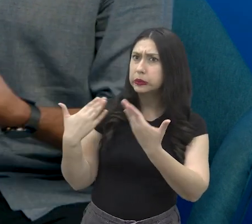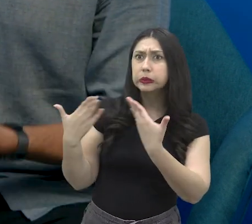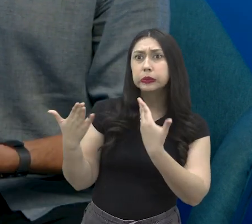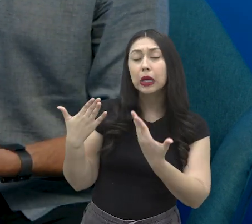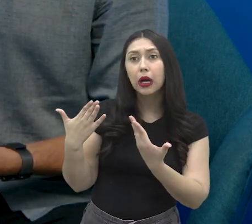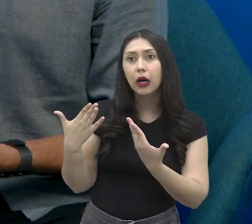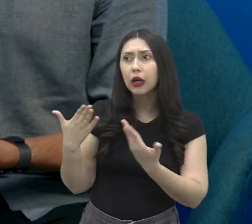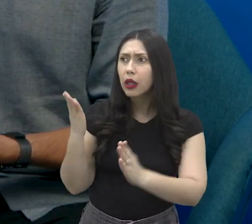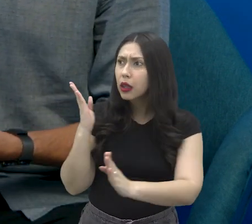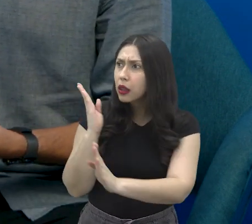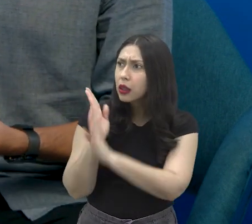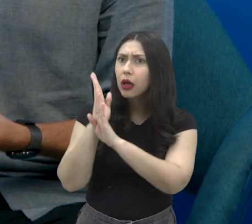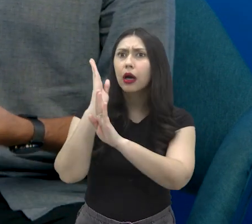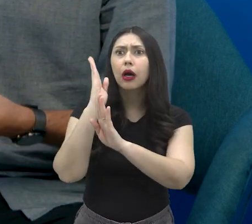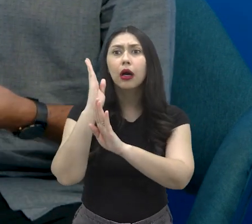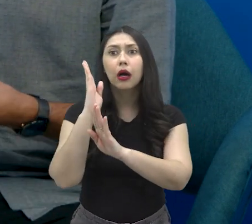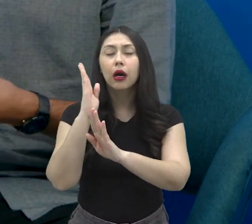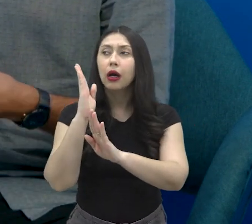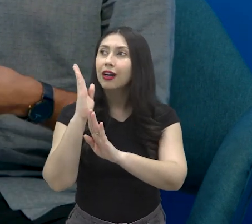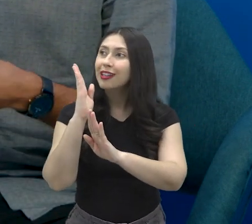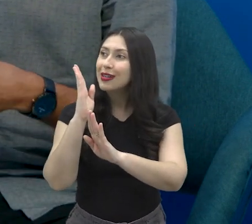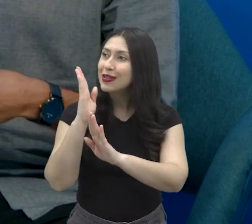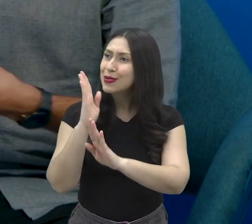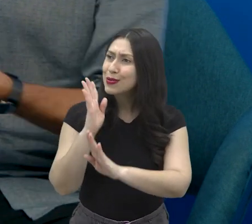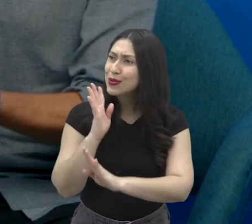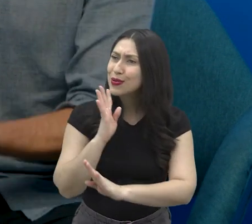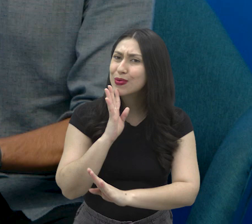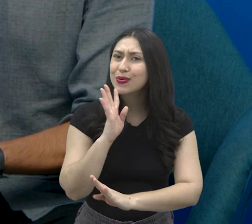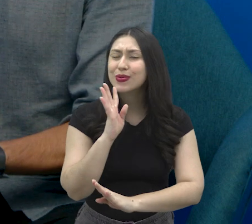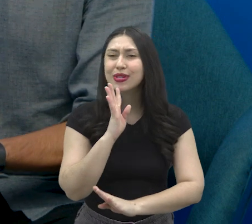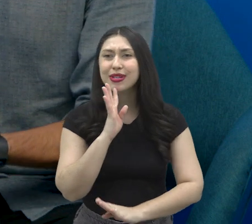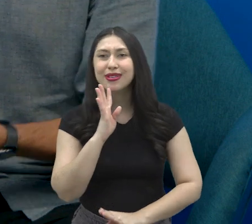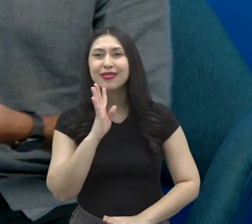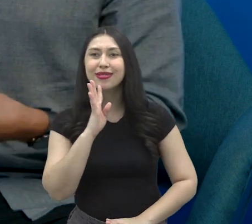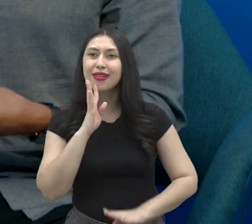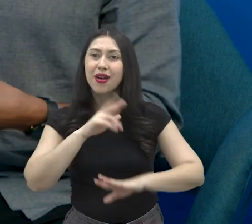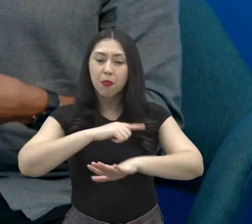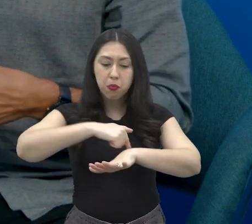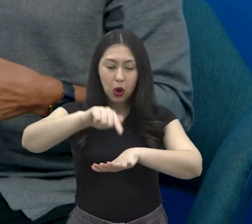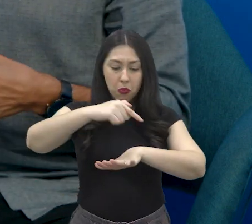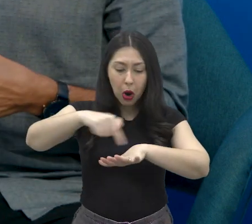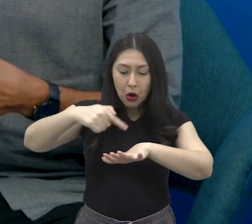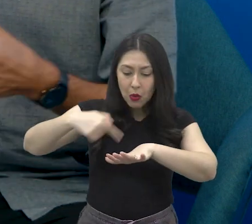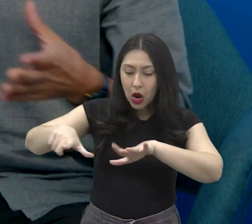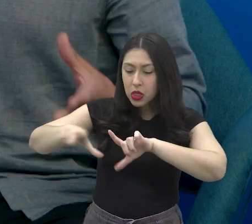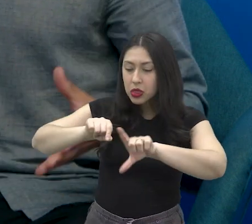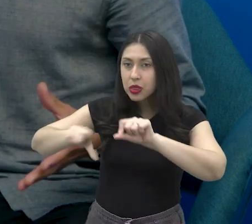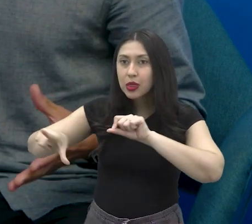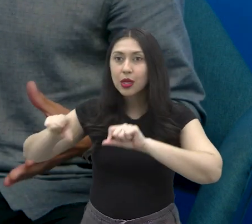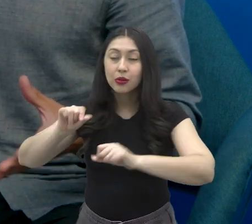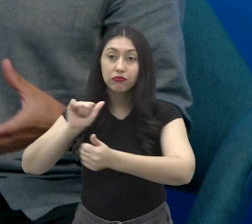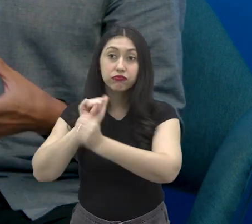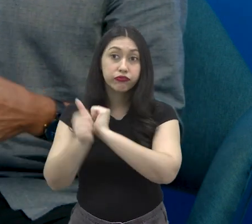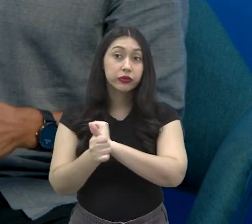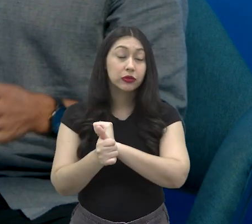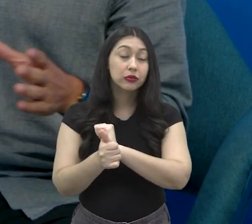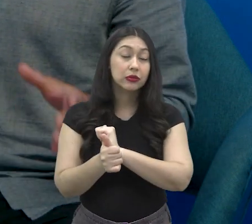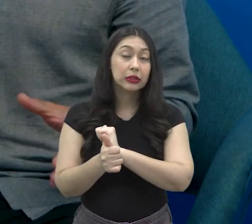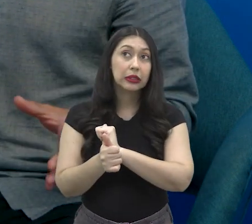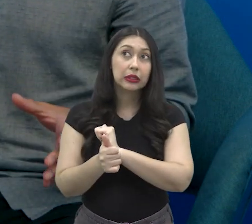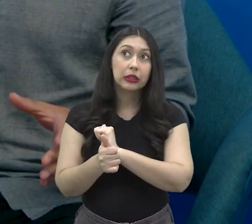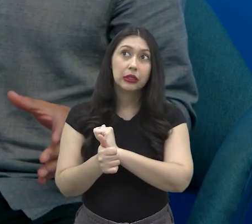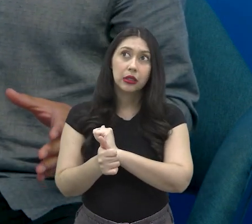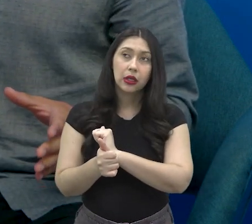bater esse papo, descobrir, né, na verdade, mergulhar mais fundo sobre as diversas possibilidades do esporte. Como eu